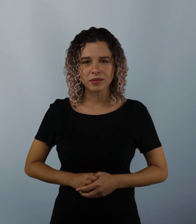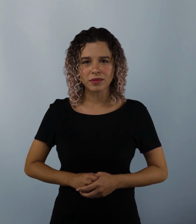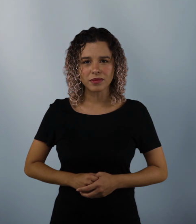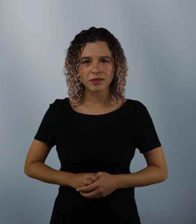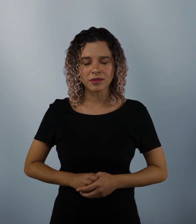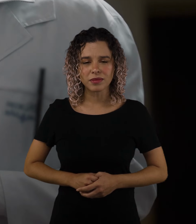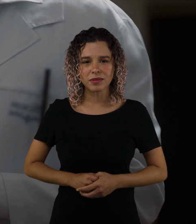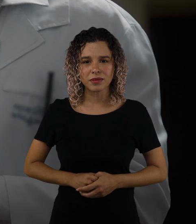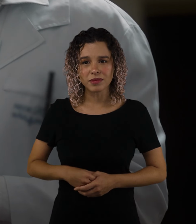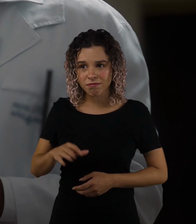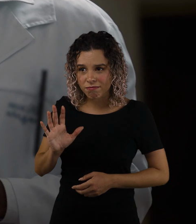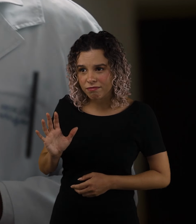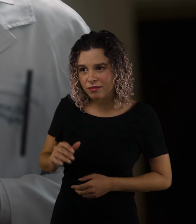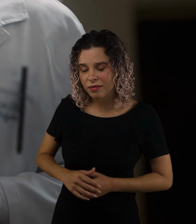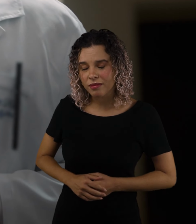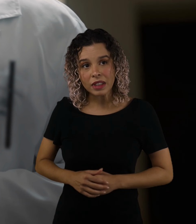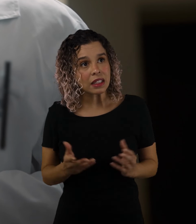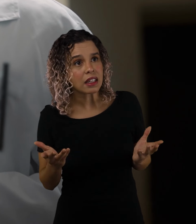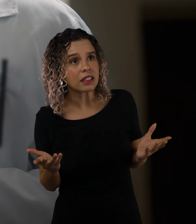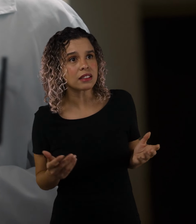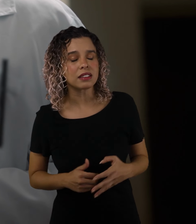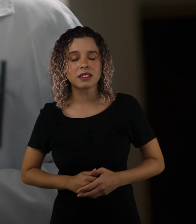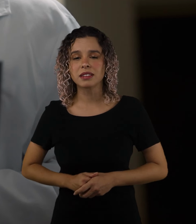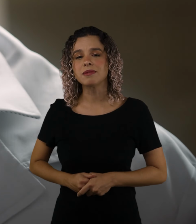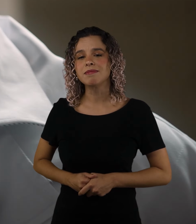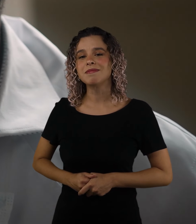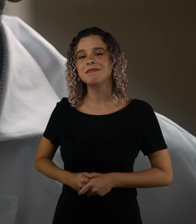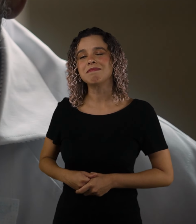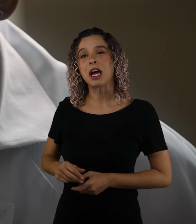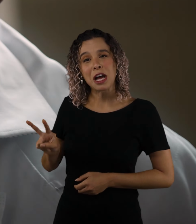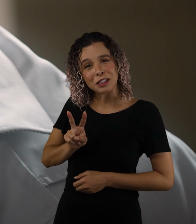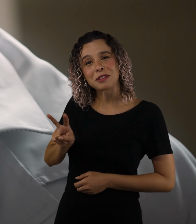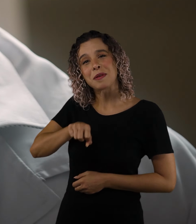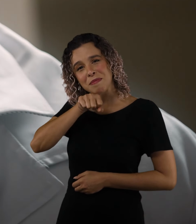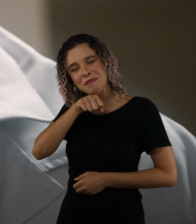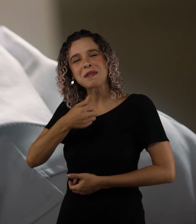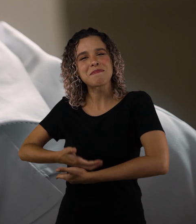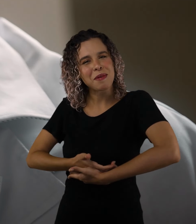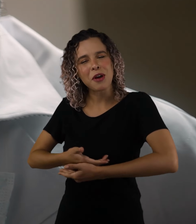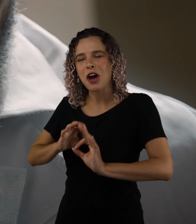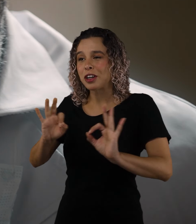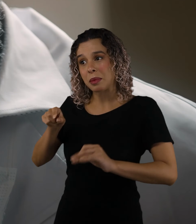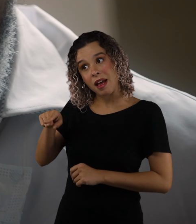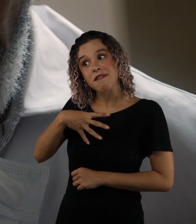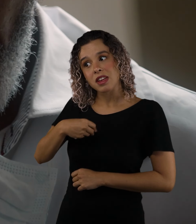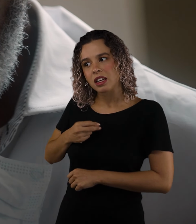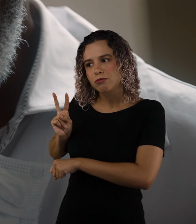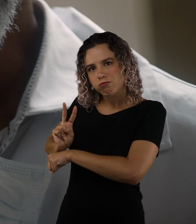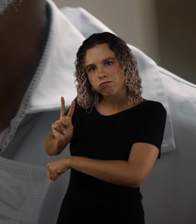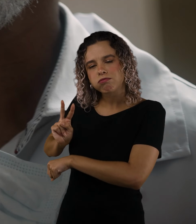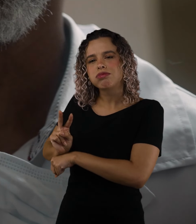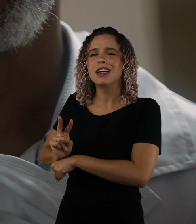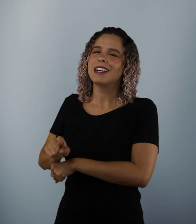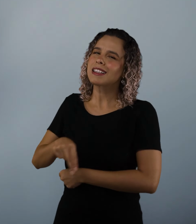tira a máscara. Dona Linda? E aí? Ele ergue as sobrancelhas. As duas estão ótimas. A sua filha vai ter que ficar em observação mais um